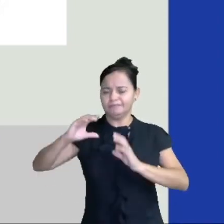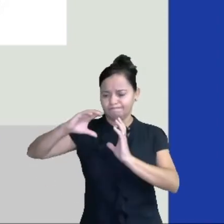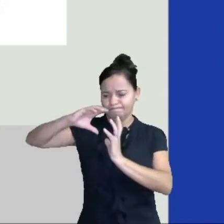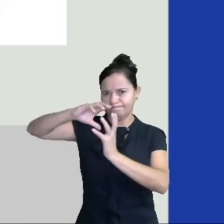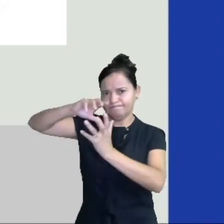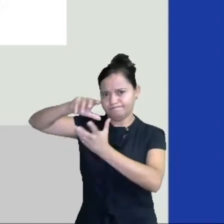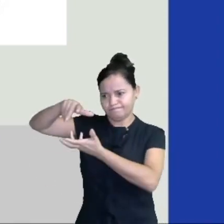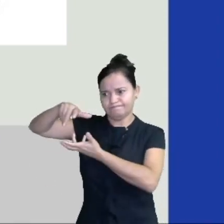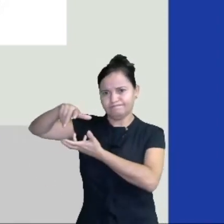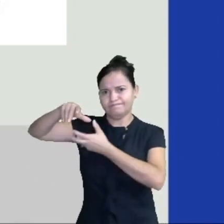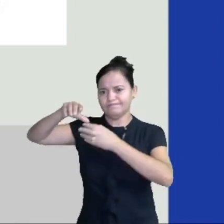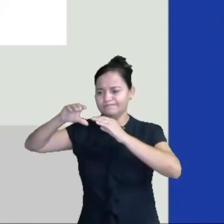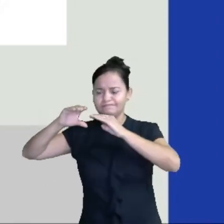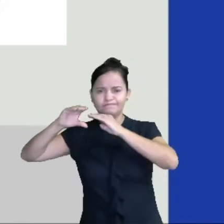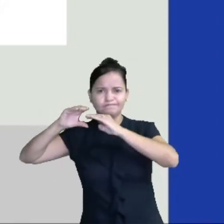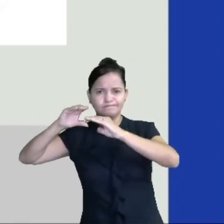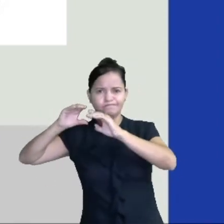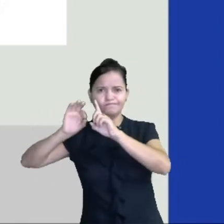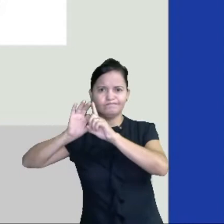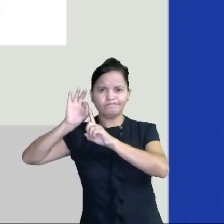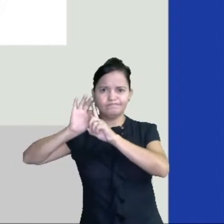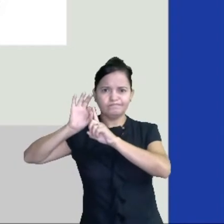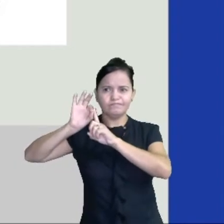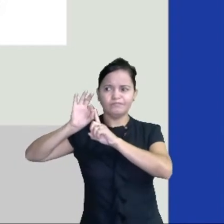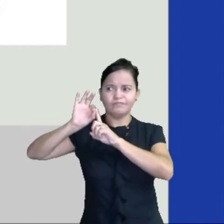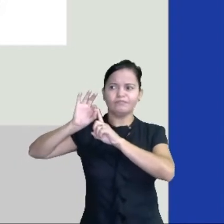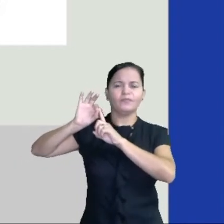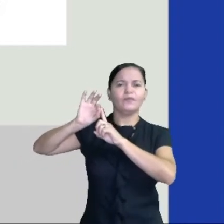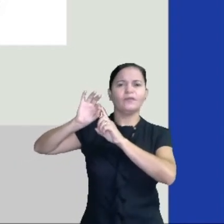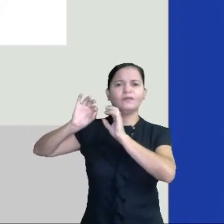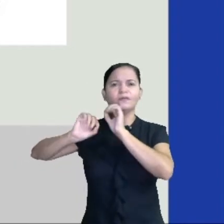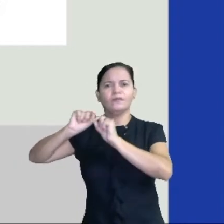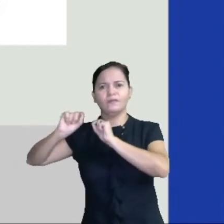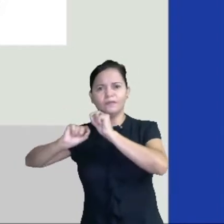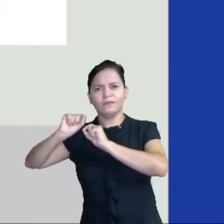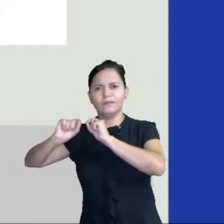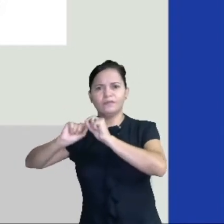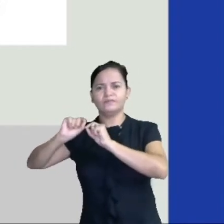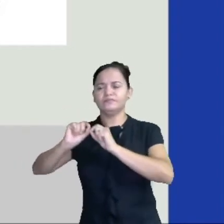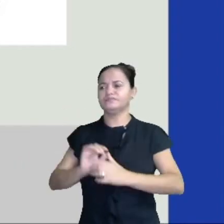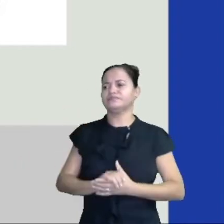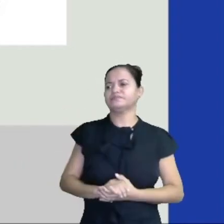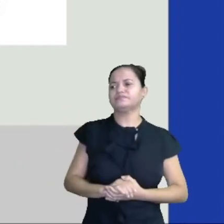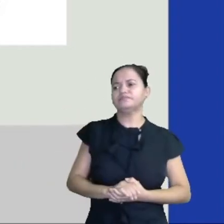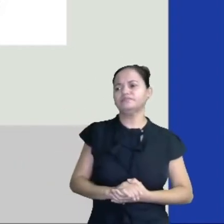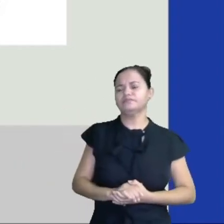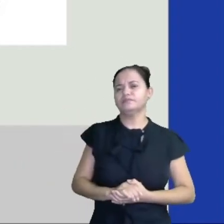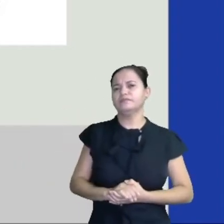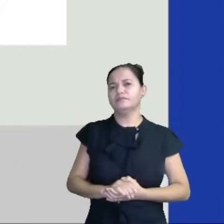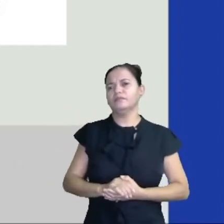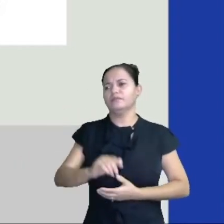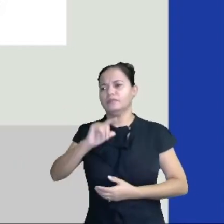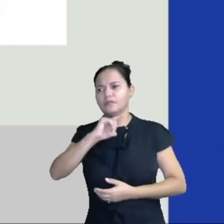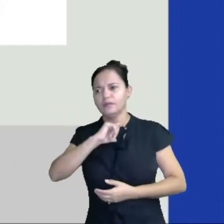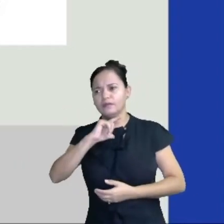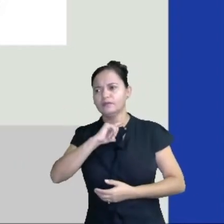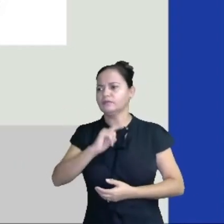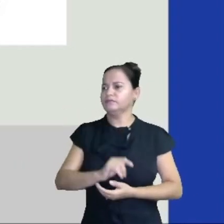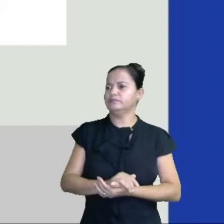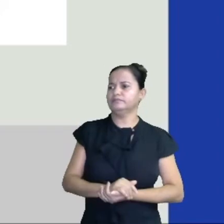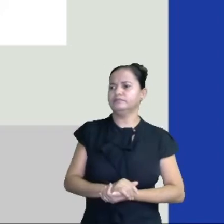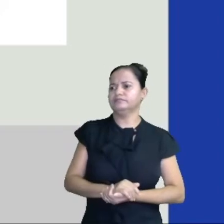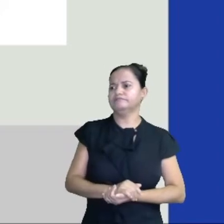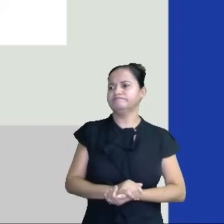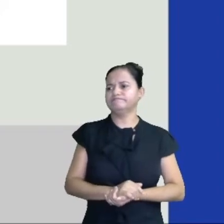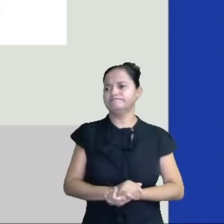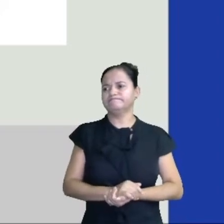chamados CF6 ou clorofluorcarbono. Vocês estão vendo aqui, ó, logo aqui no começo à esquerda, vocês veem aí os chamados CF6. E